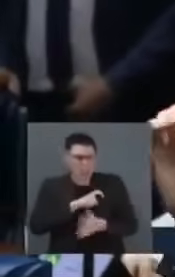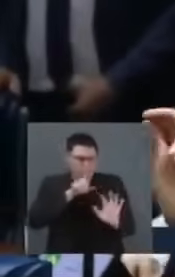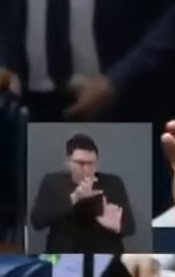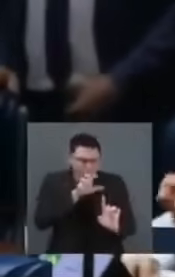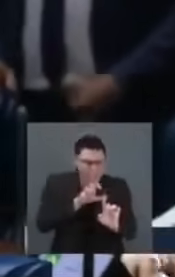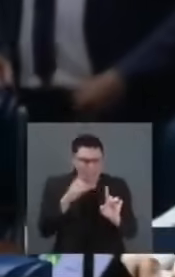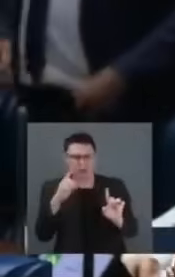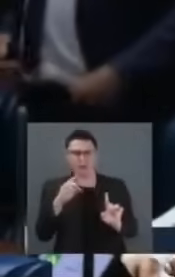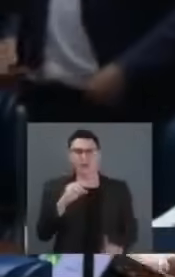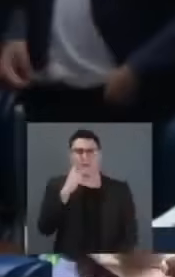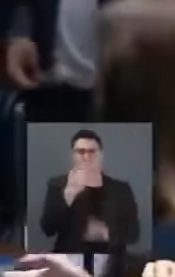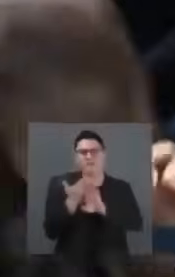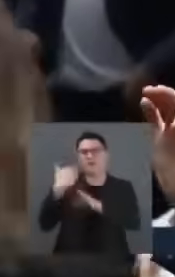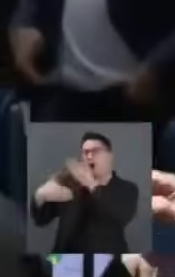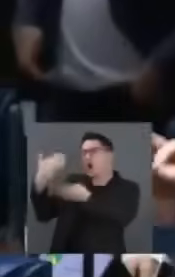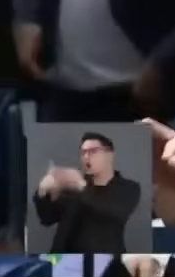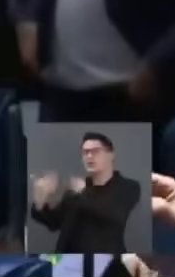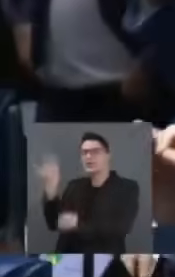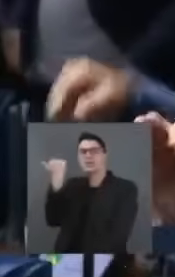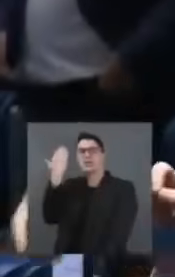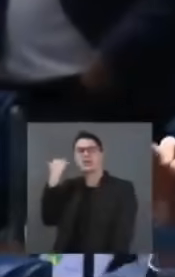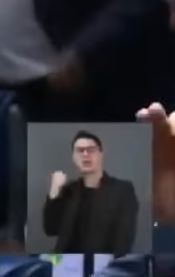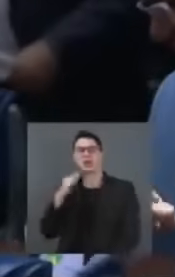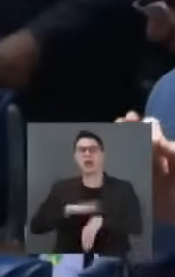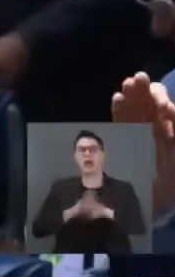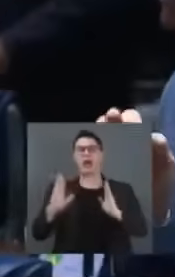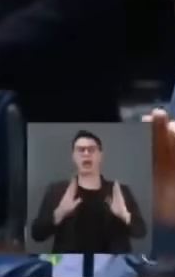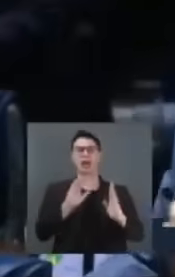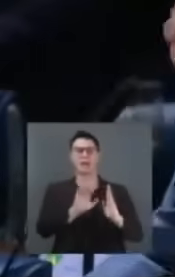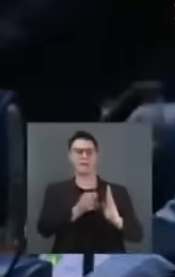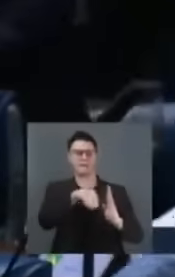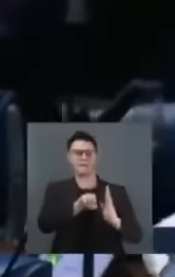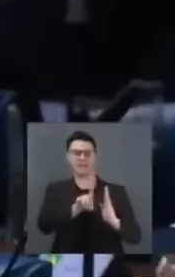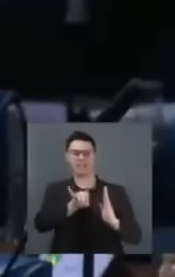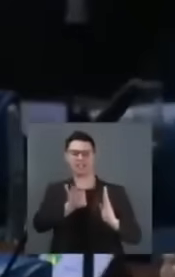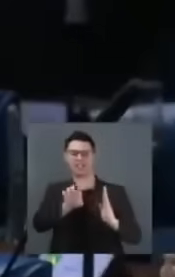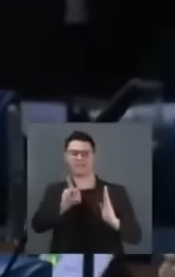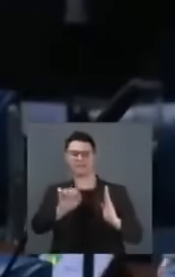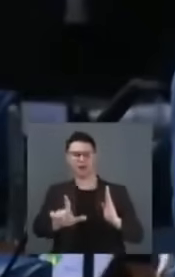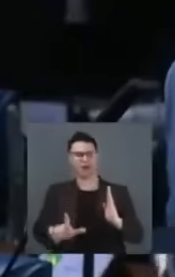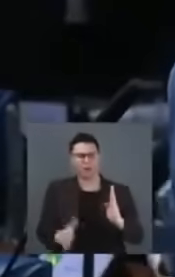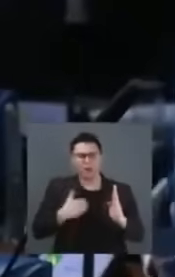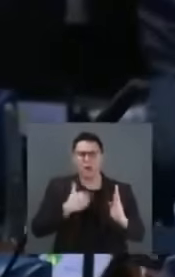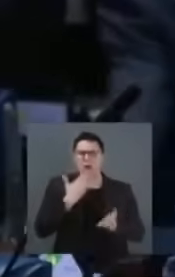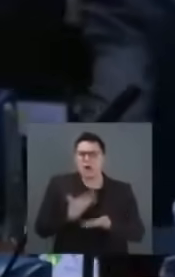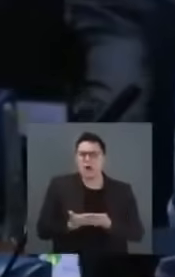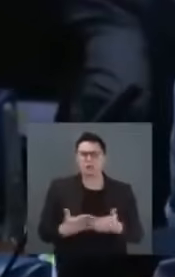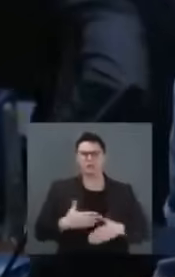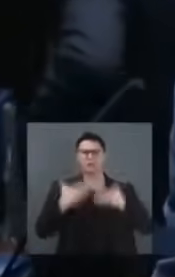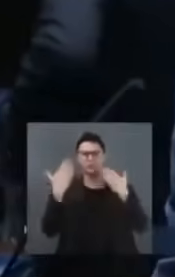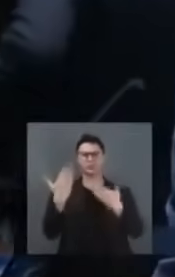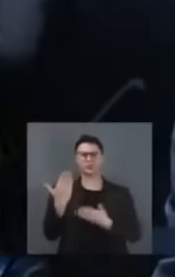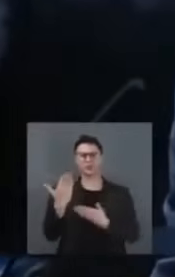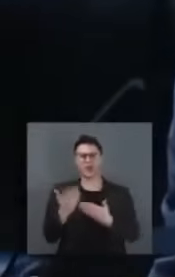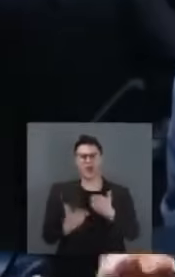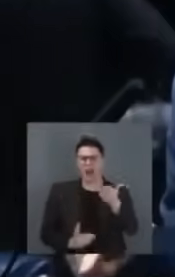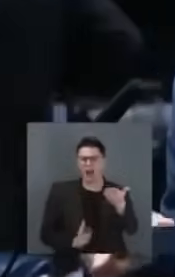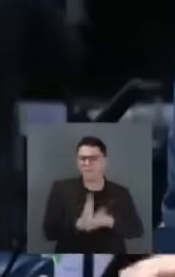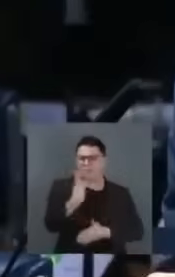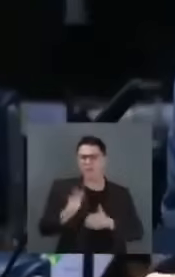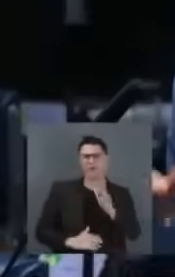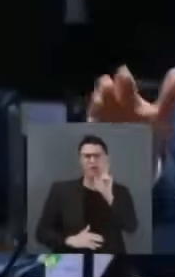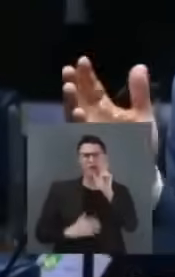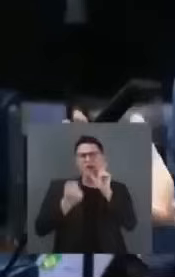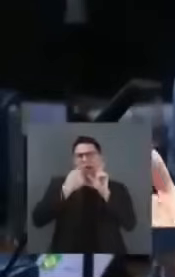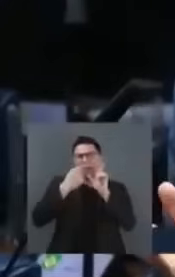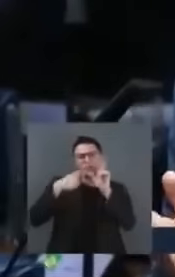retorno ao período medieval. Eu me assusto com como que o Senado está se caminhando. Recentemente, o Senado aprovou castração química. Agora,